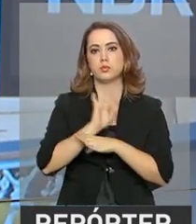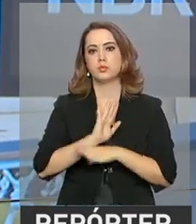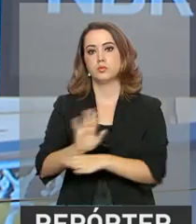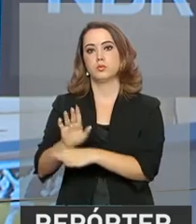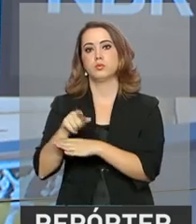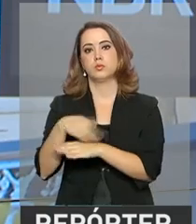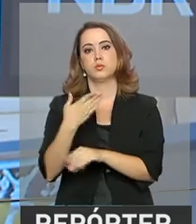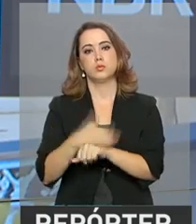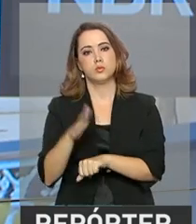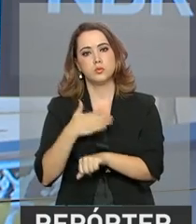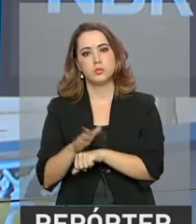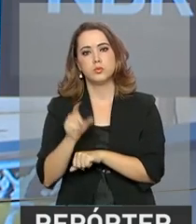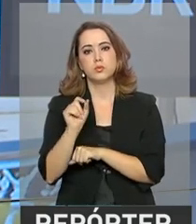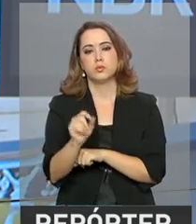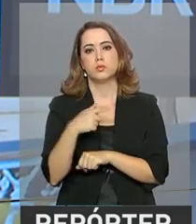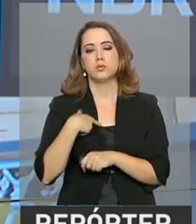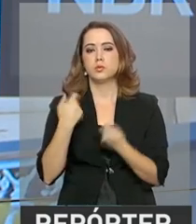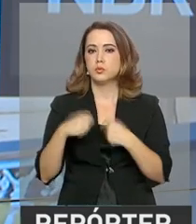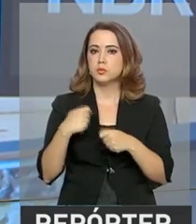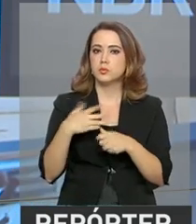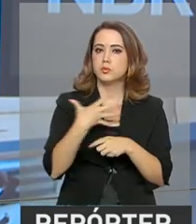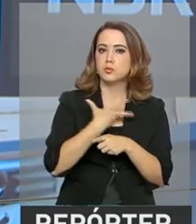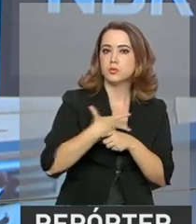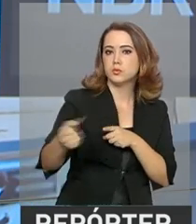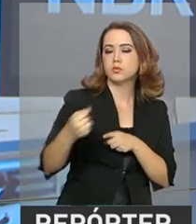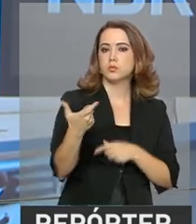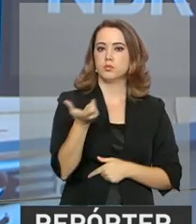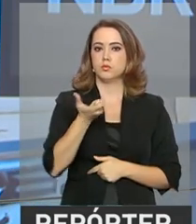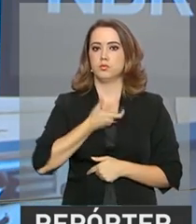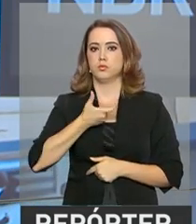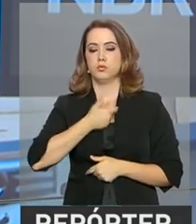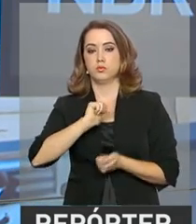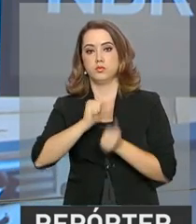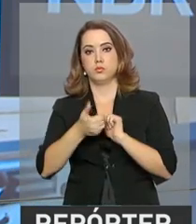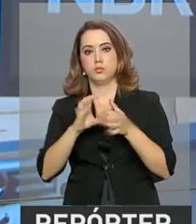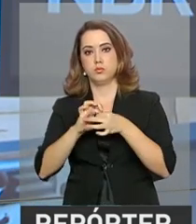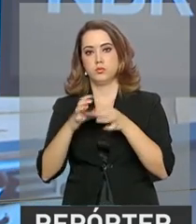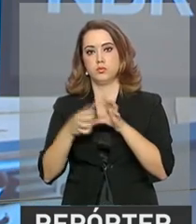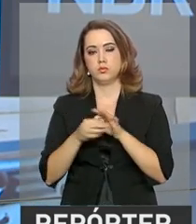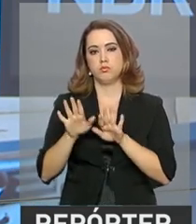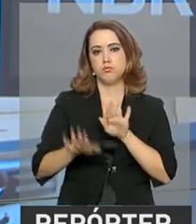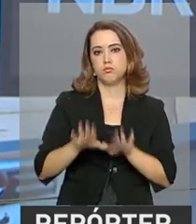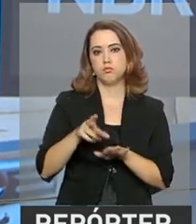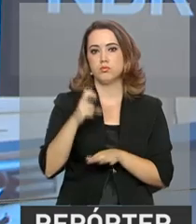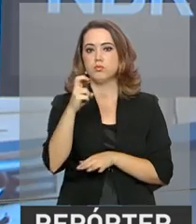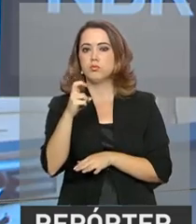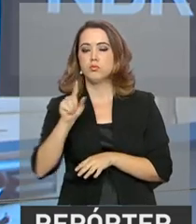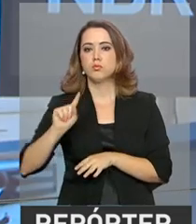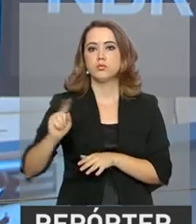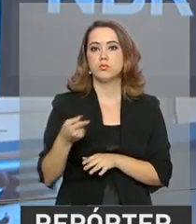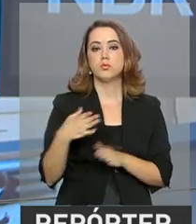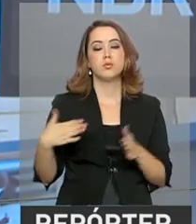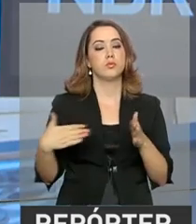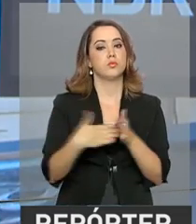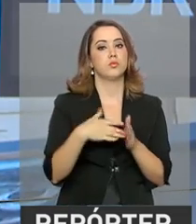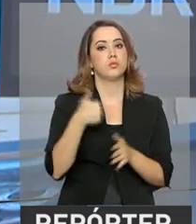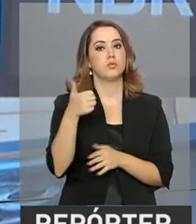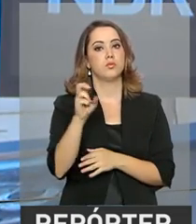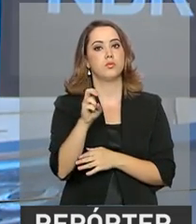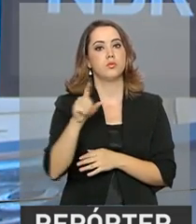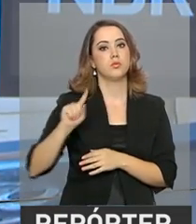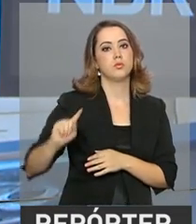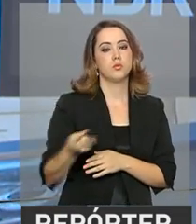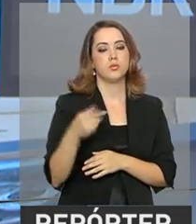brigam para conquistar medalha nos Jogos do Rio de Janeiro. O valor da bolsa varia de R$ 5.000 a R$